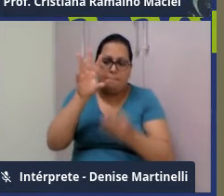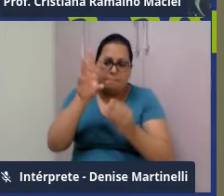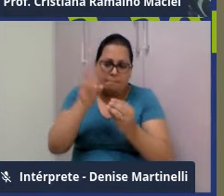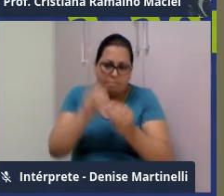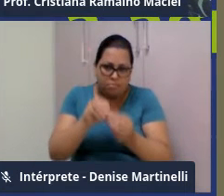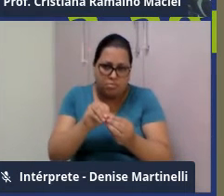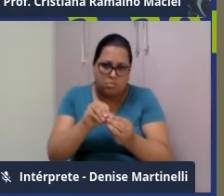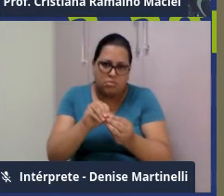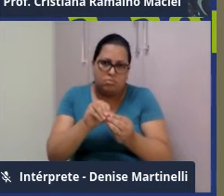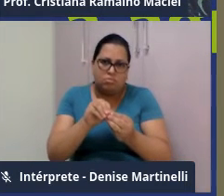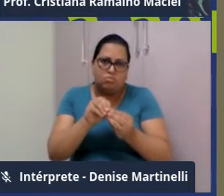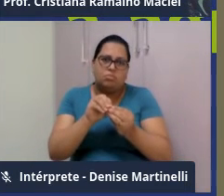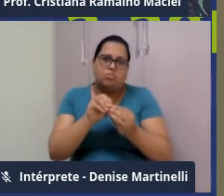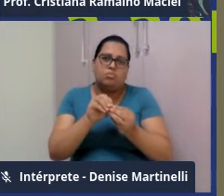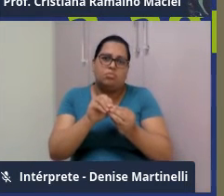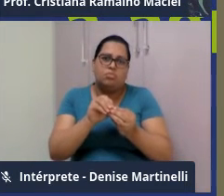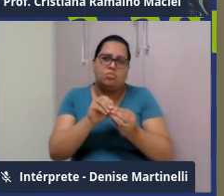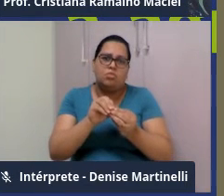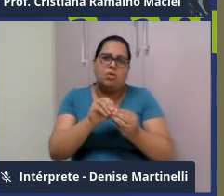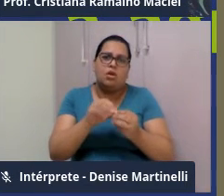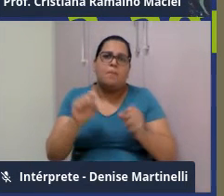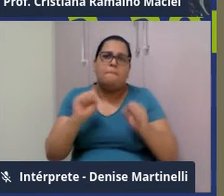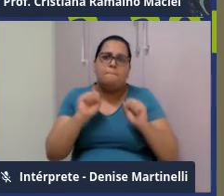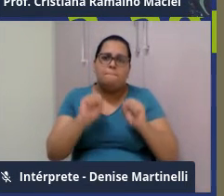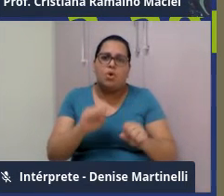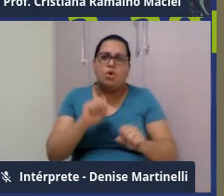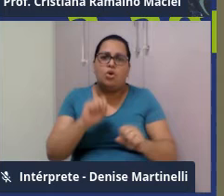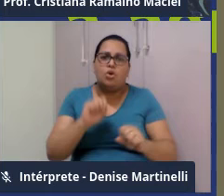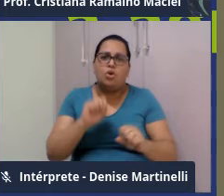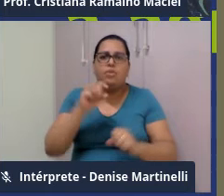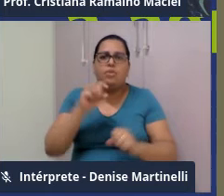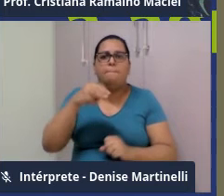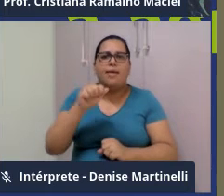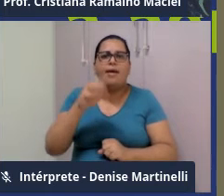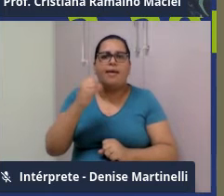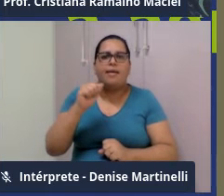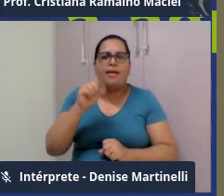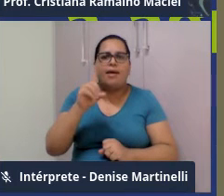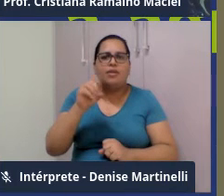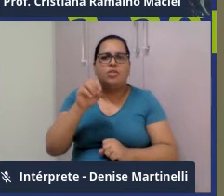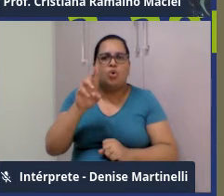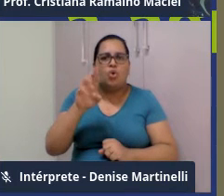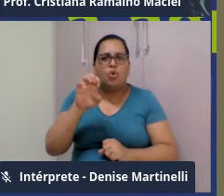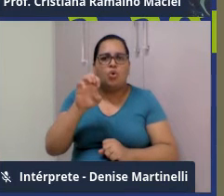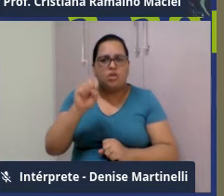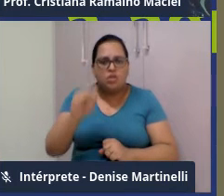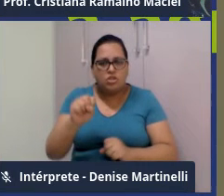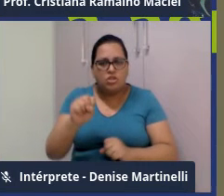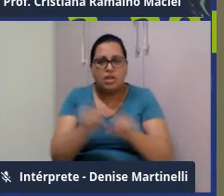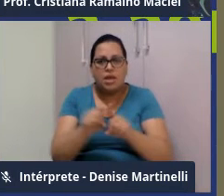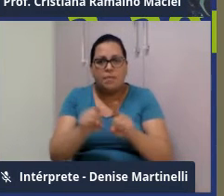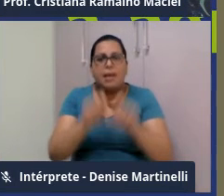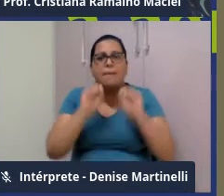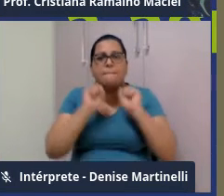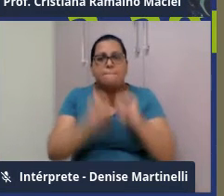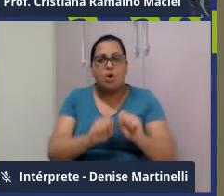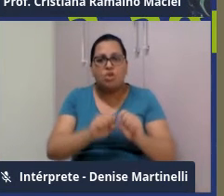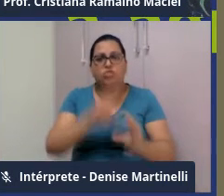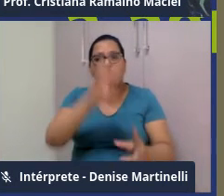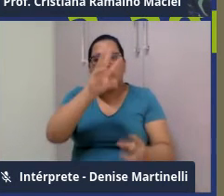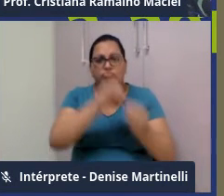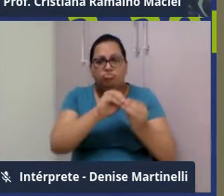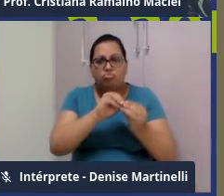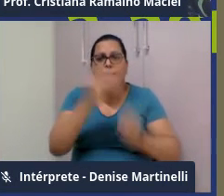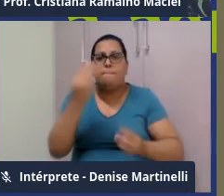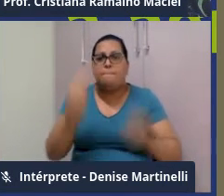tentar mudar alguma coisa. Eu posso simplesmente indicar caminhos de atuação. Ou eu posso conseguir